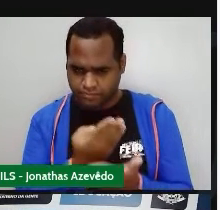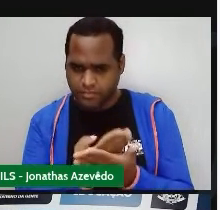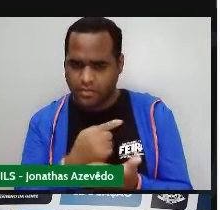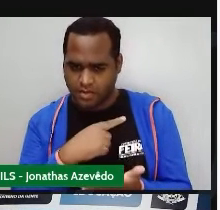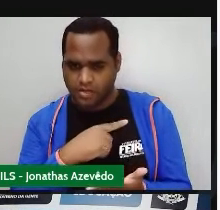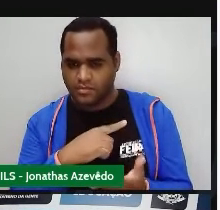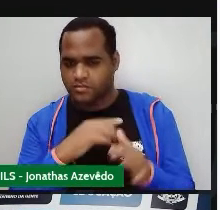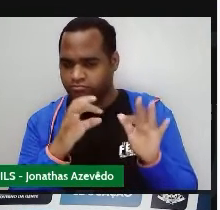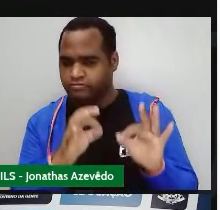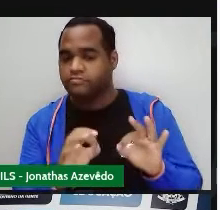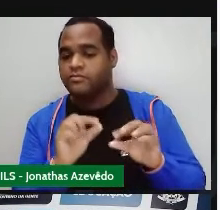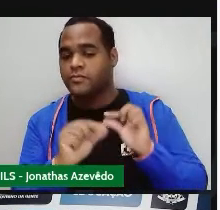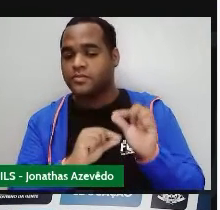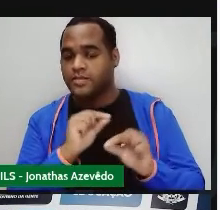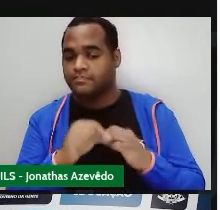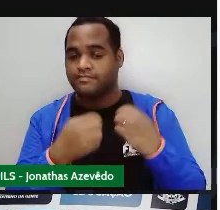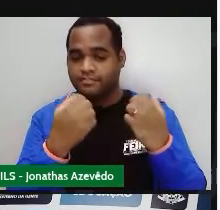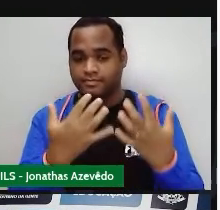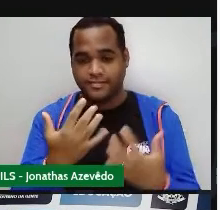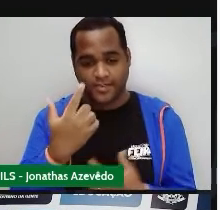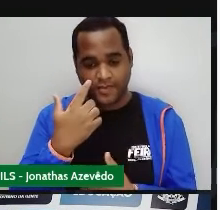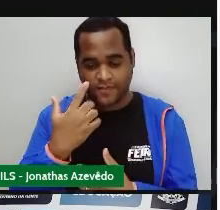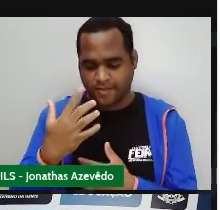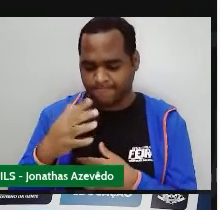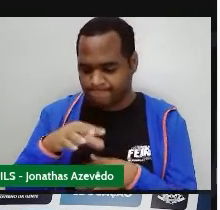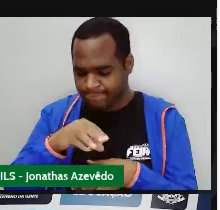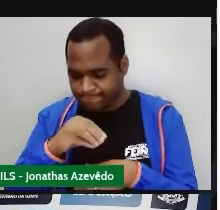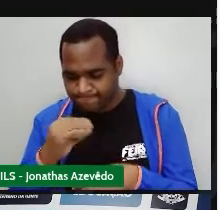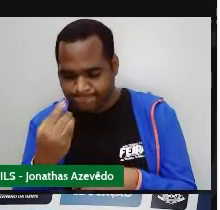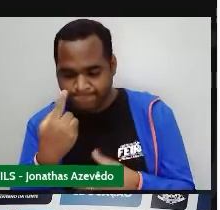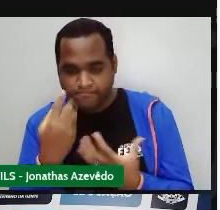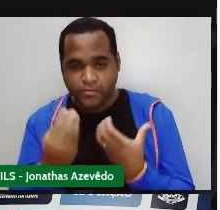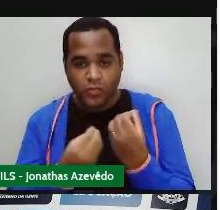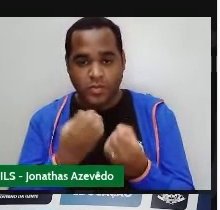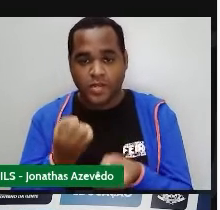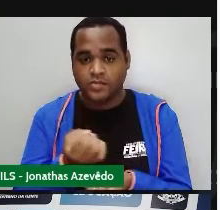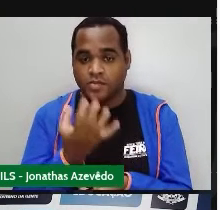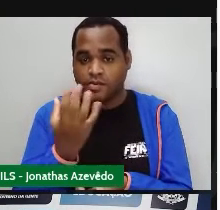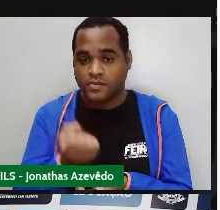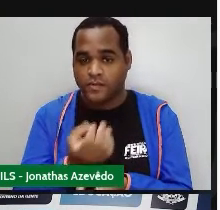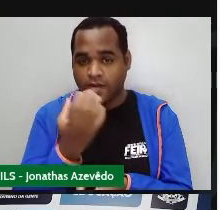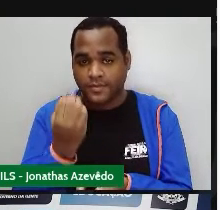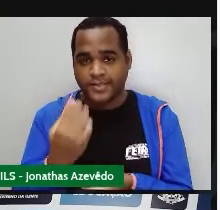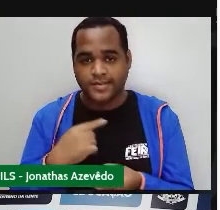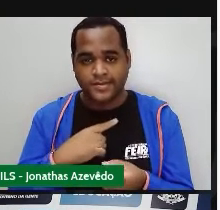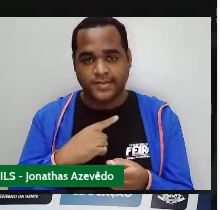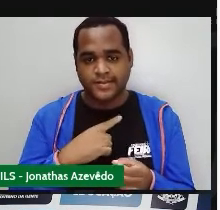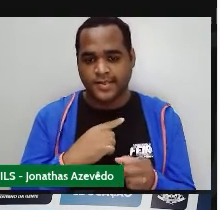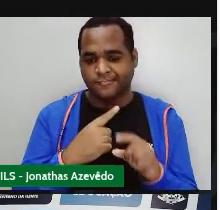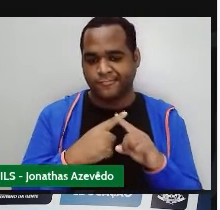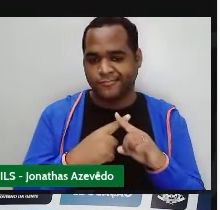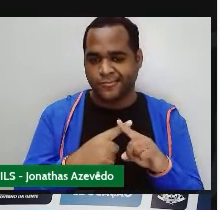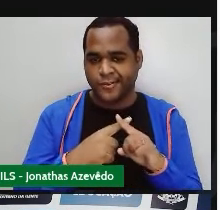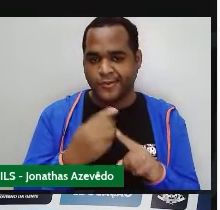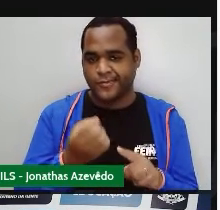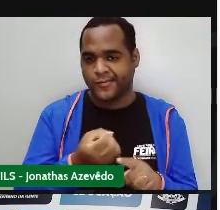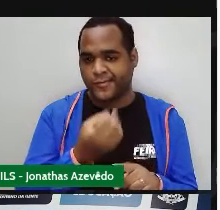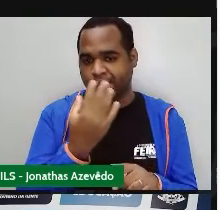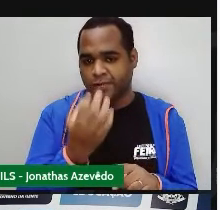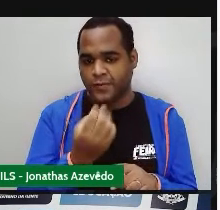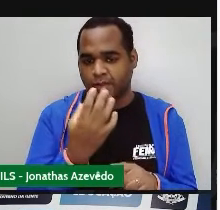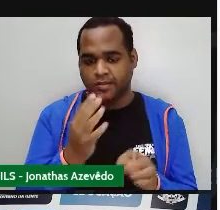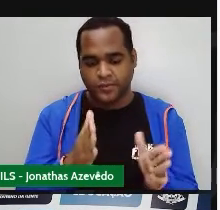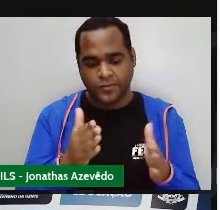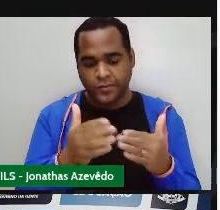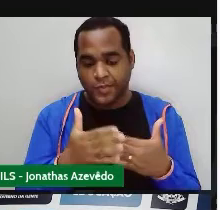que o seguinte se a gente pegar quantidade de cubos e multiplicar pela quantidade de